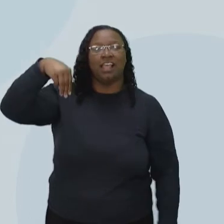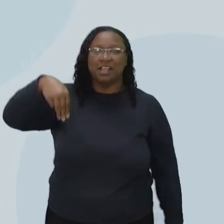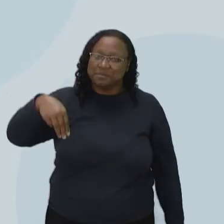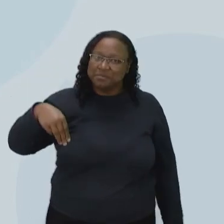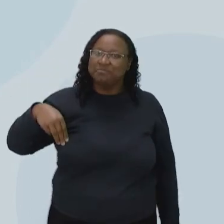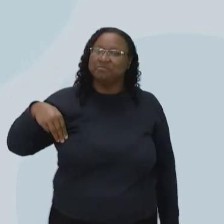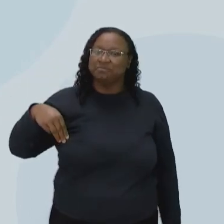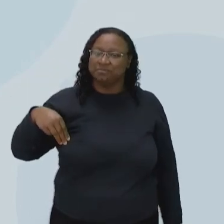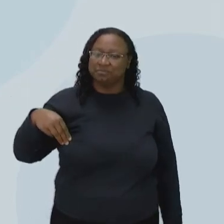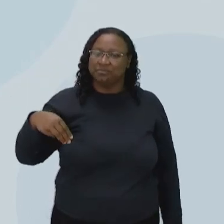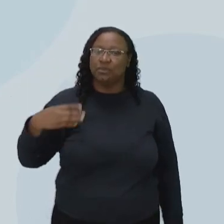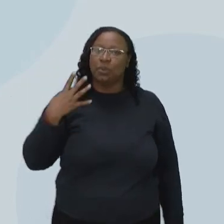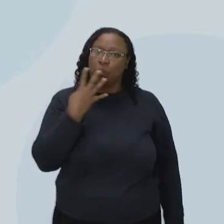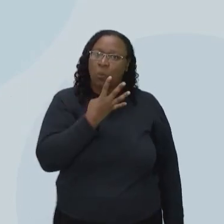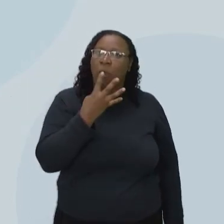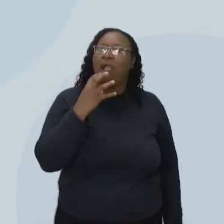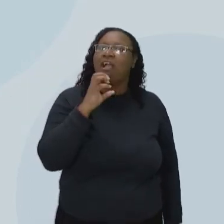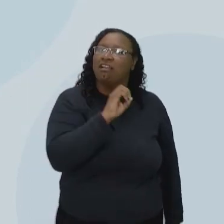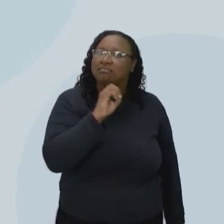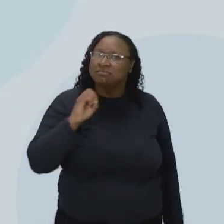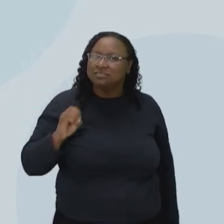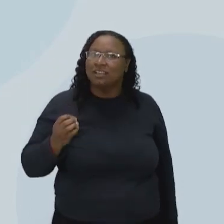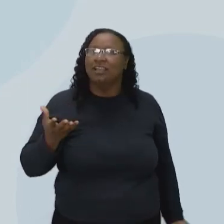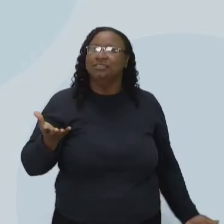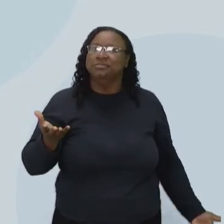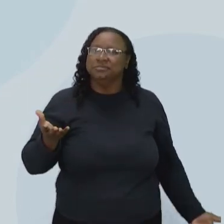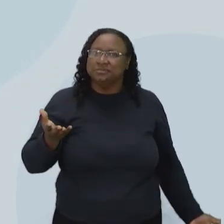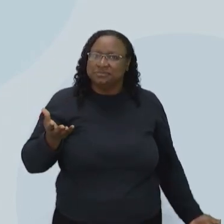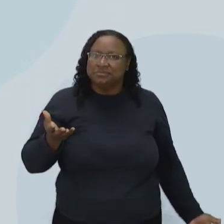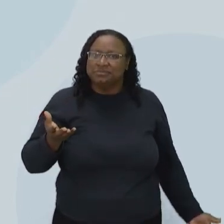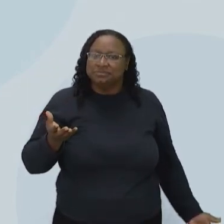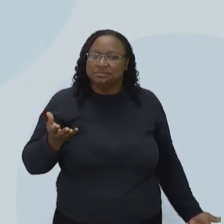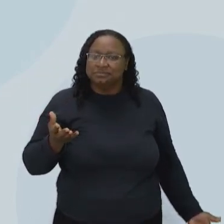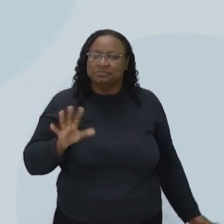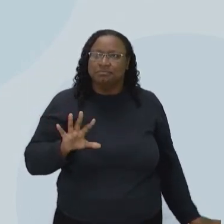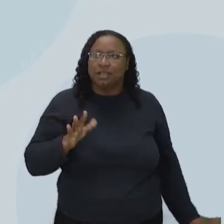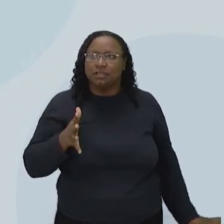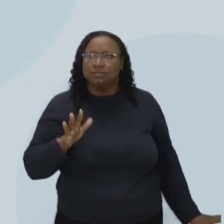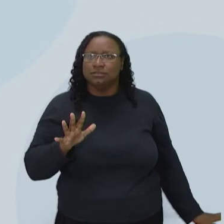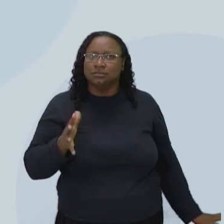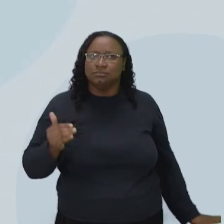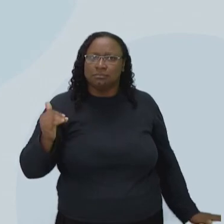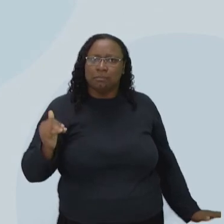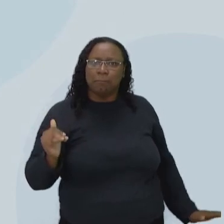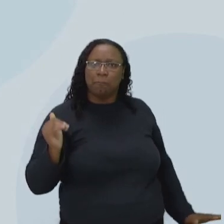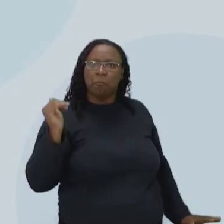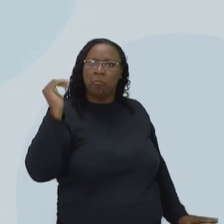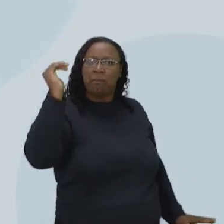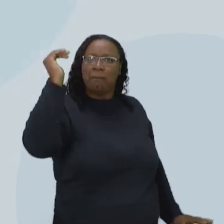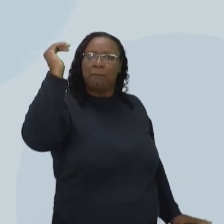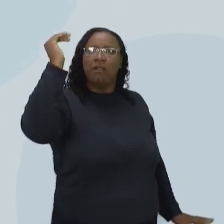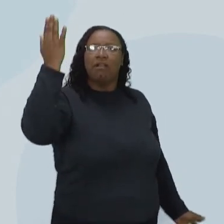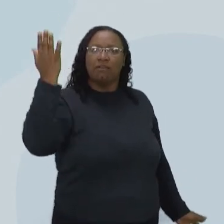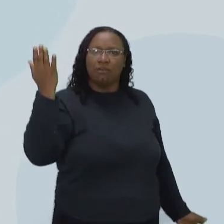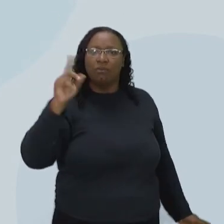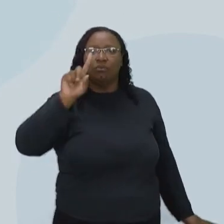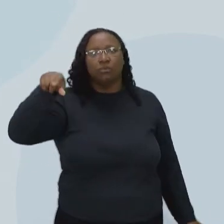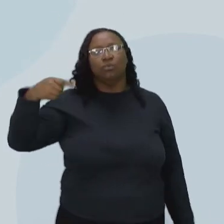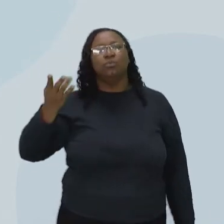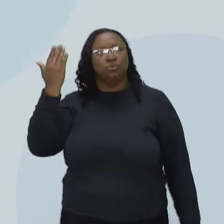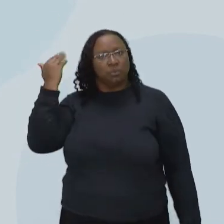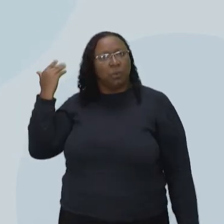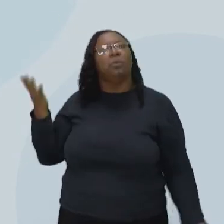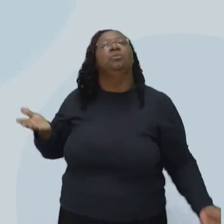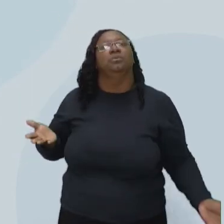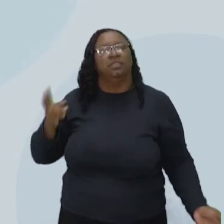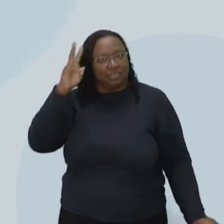lumens. Ora, 400 π lumens vai dar ainda maior do que aquele valor que a